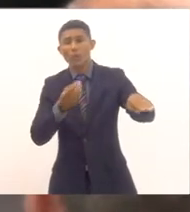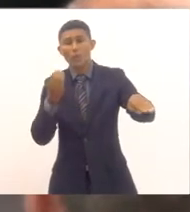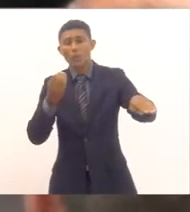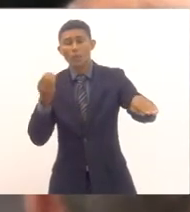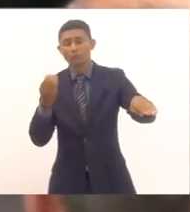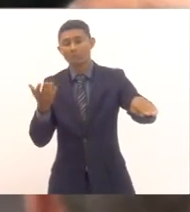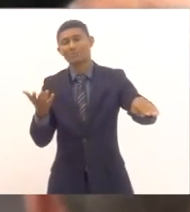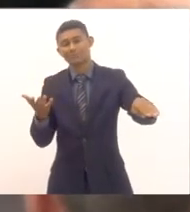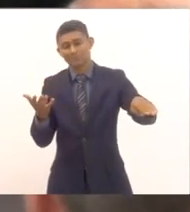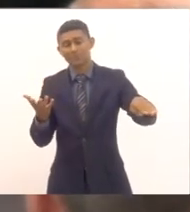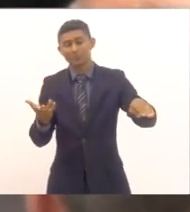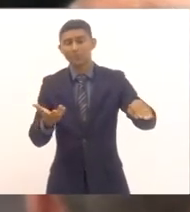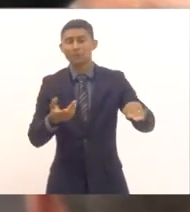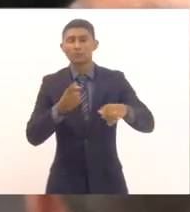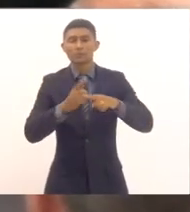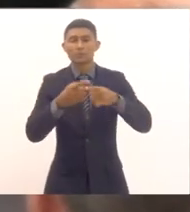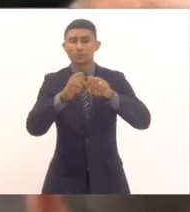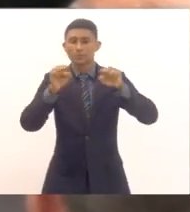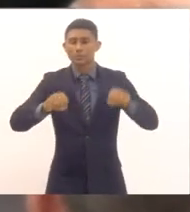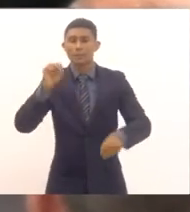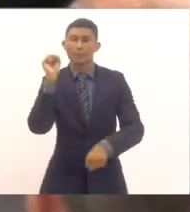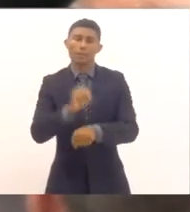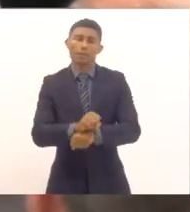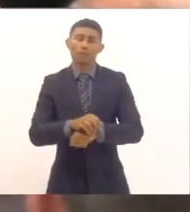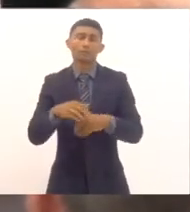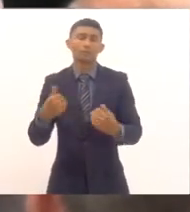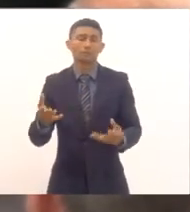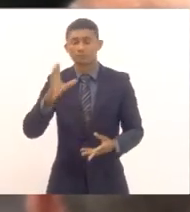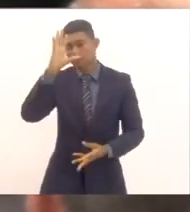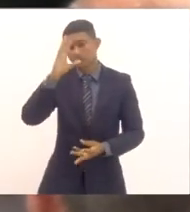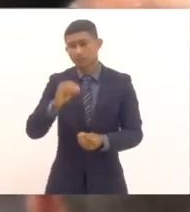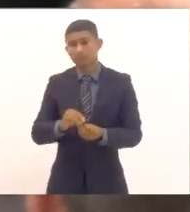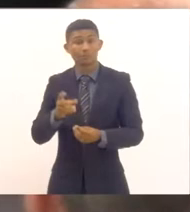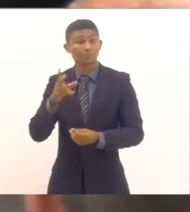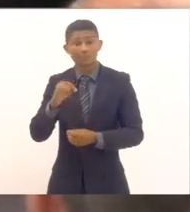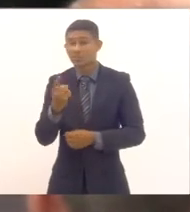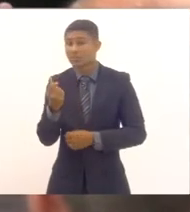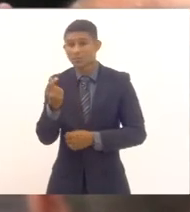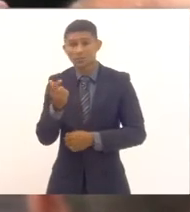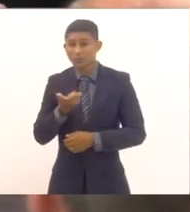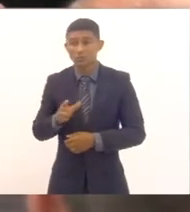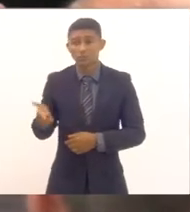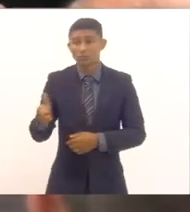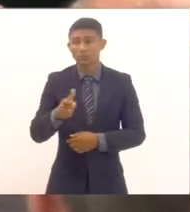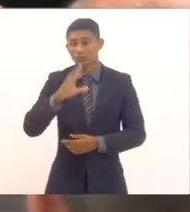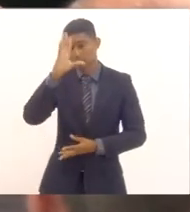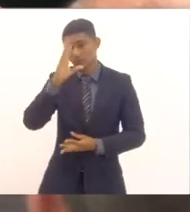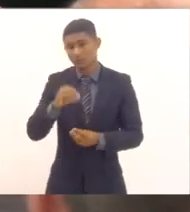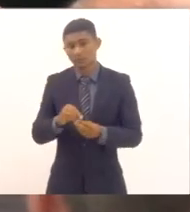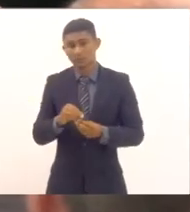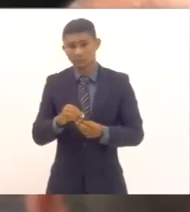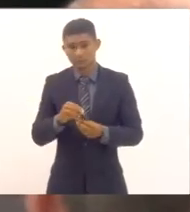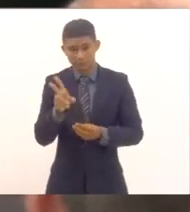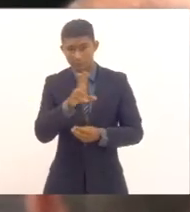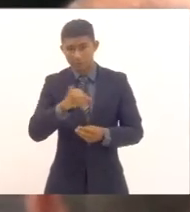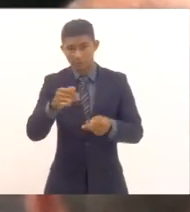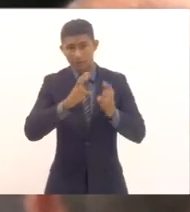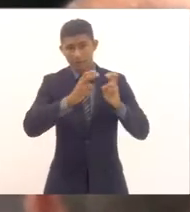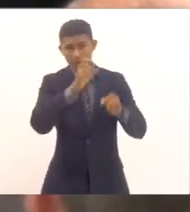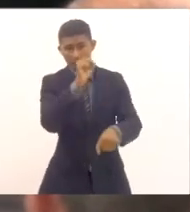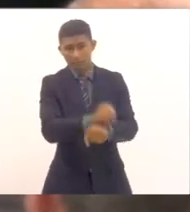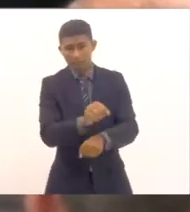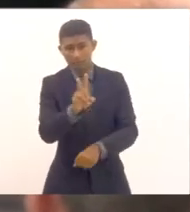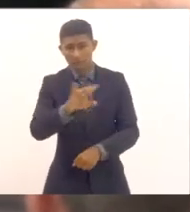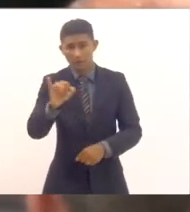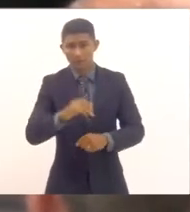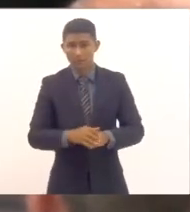isso comprova mais uma vez Antônio Carlos anjos De que se não tiver recurso chama vai parar e vai parar